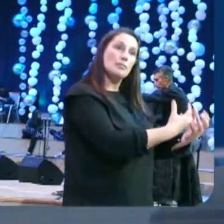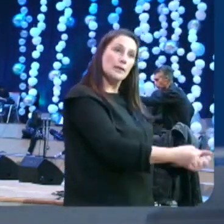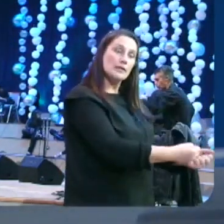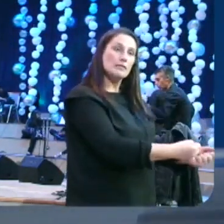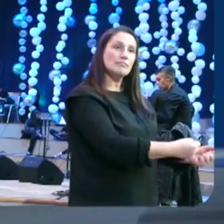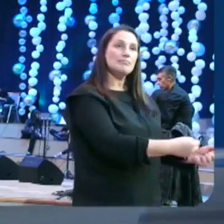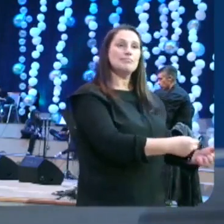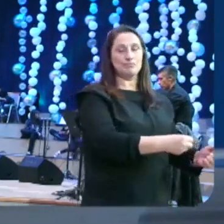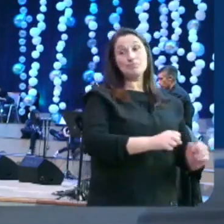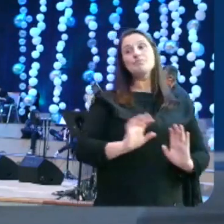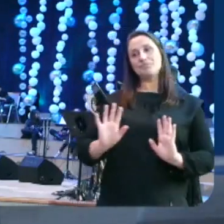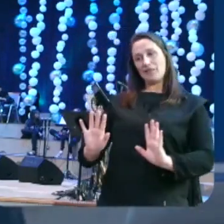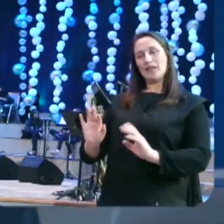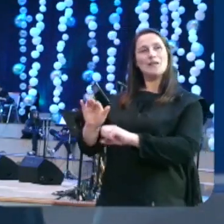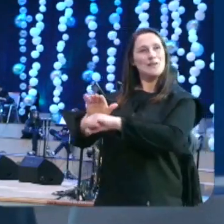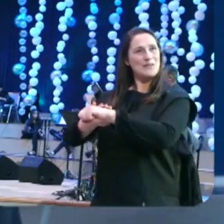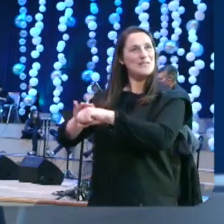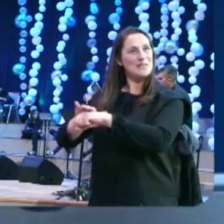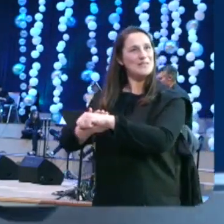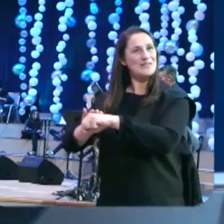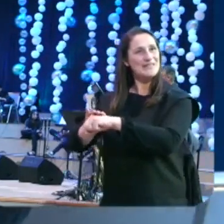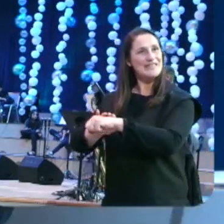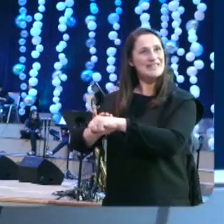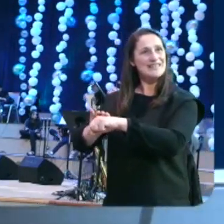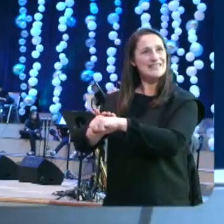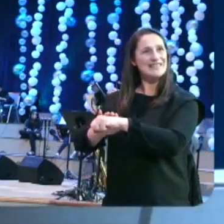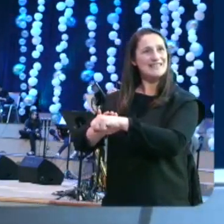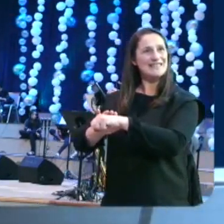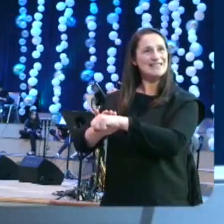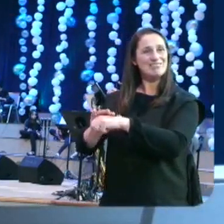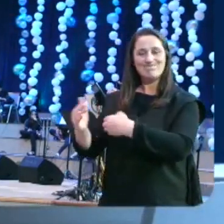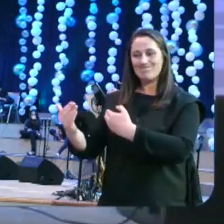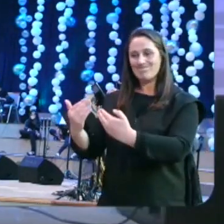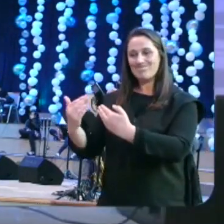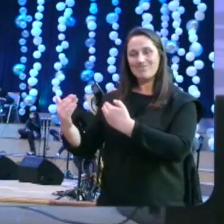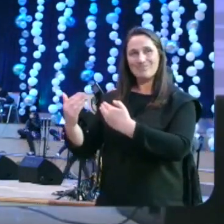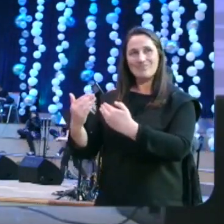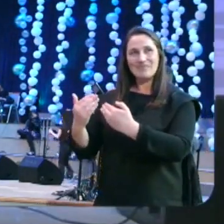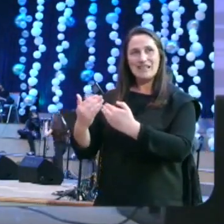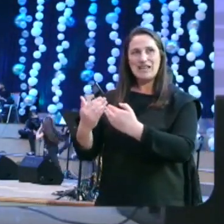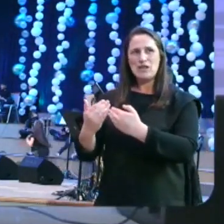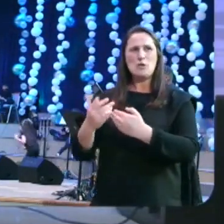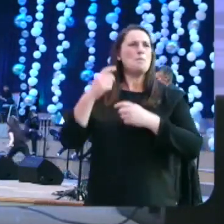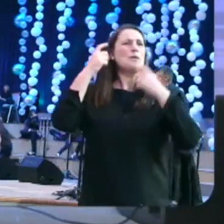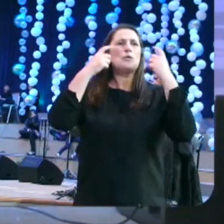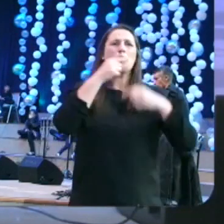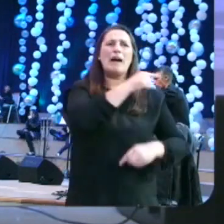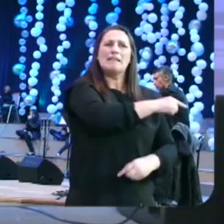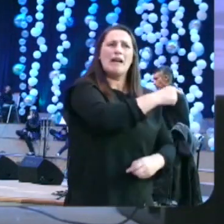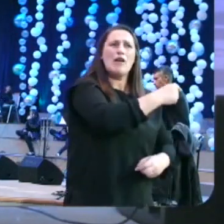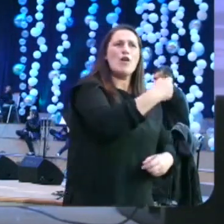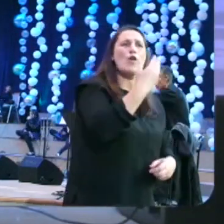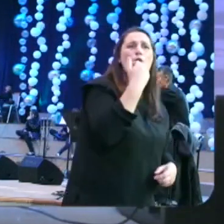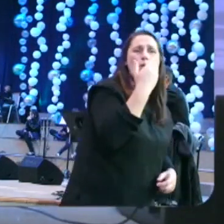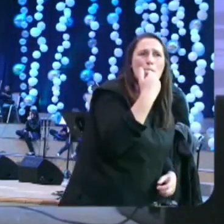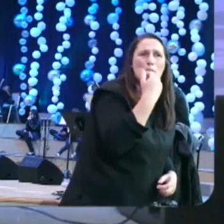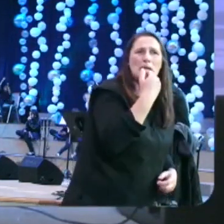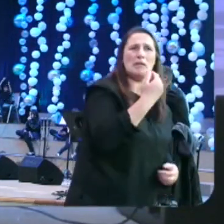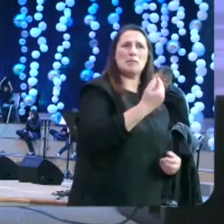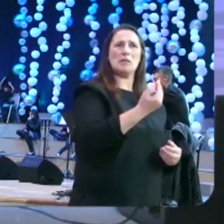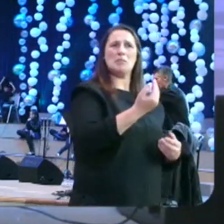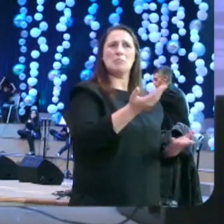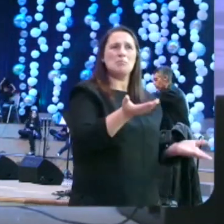das panelas. Ela não ficou preocupada se o arroz não ia chegar no ponto, se o feijão